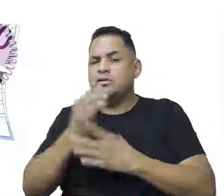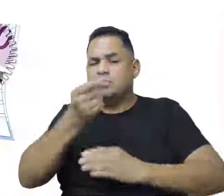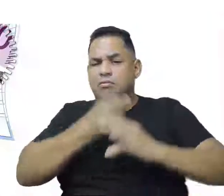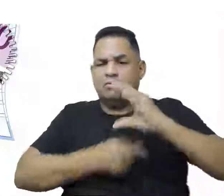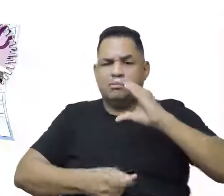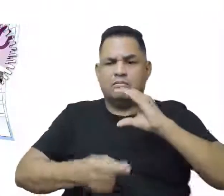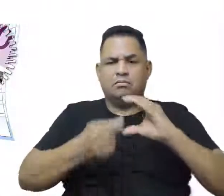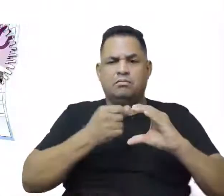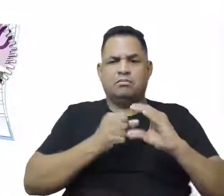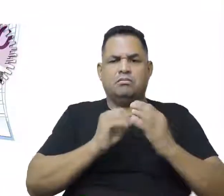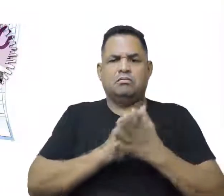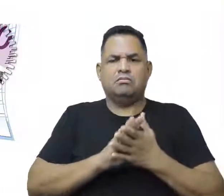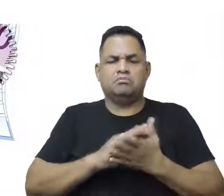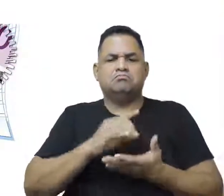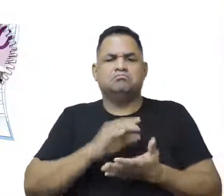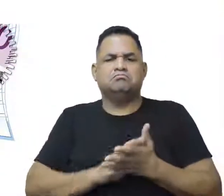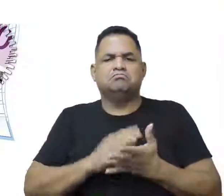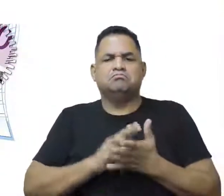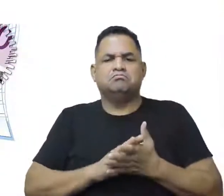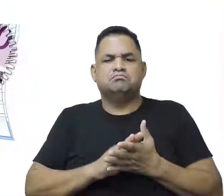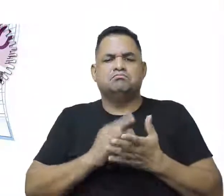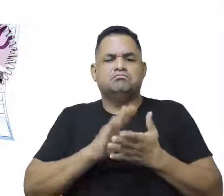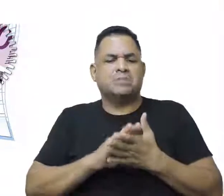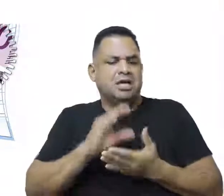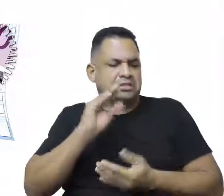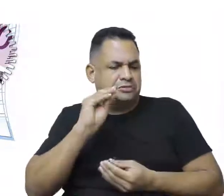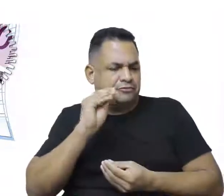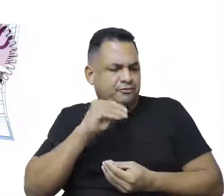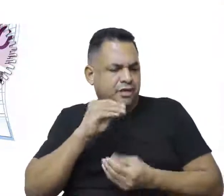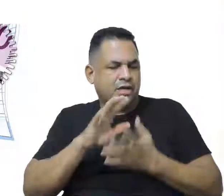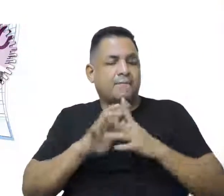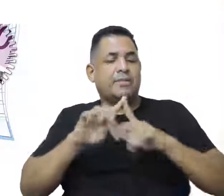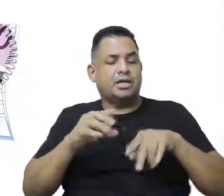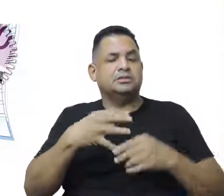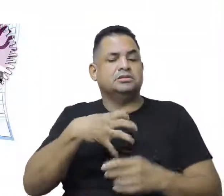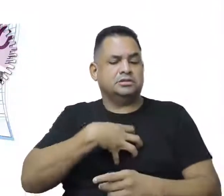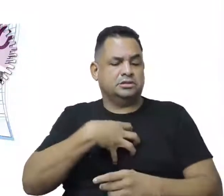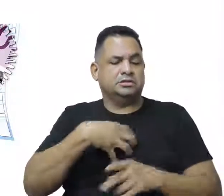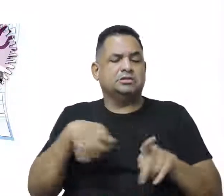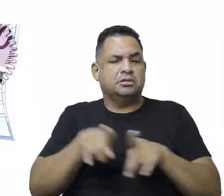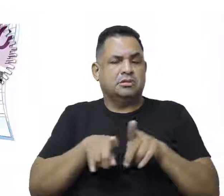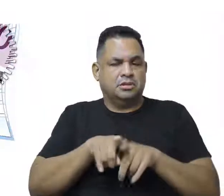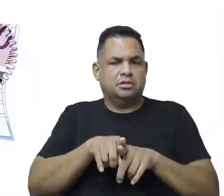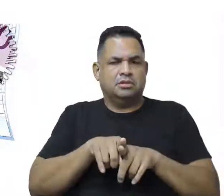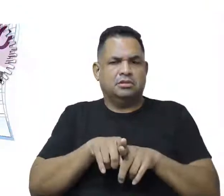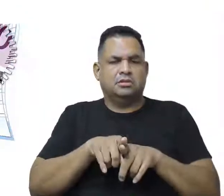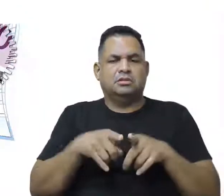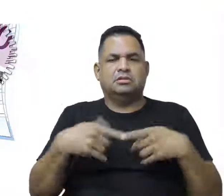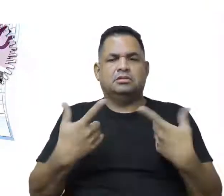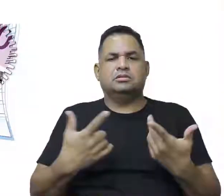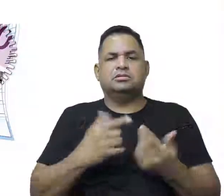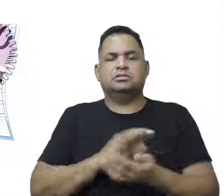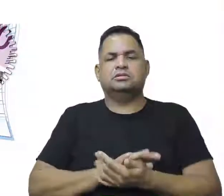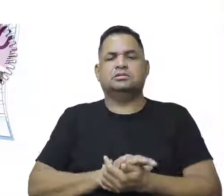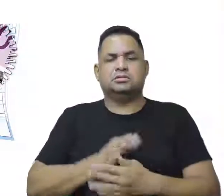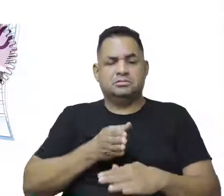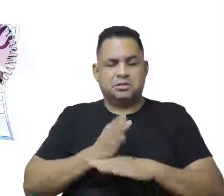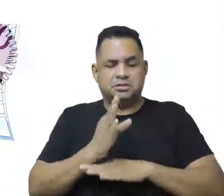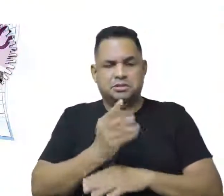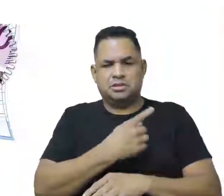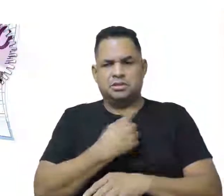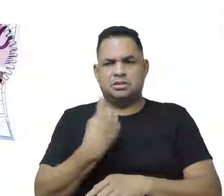forma mais perene, mas sentem muito também, né? Isso passou, gente, para as nossas